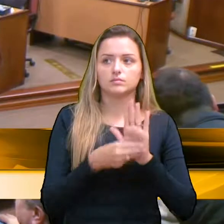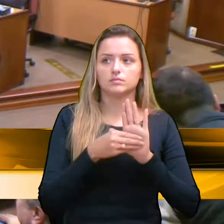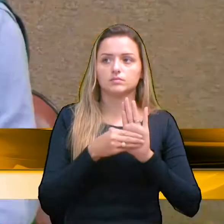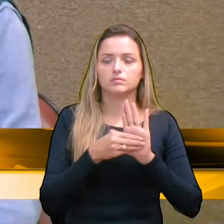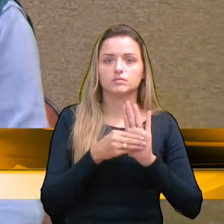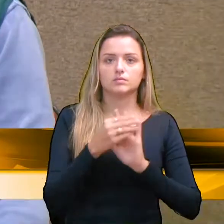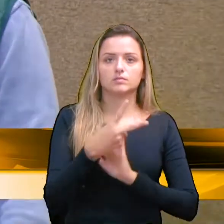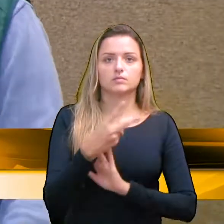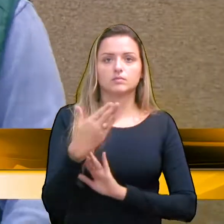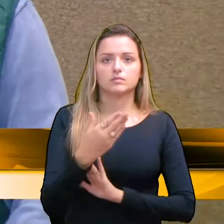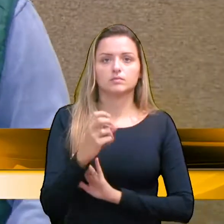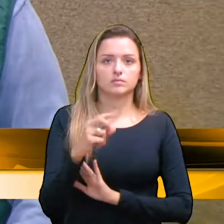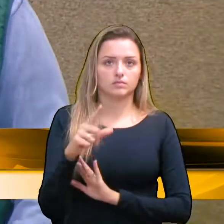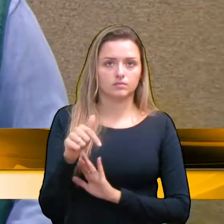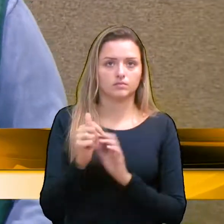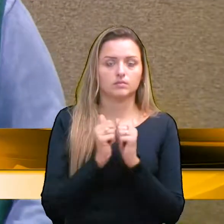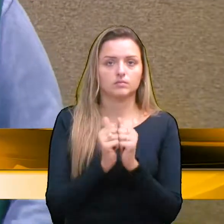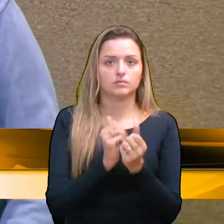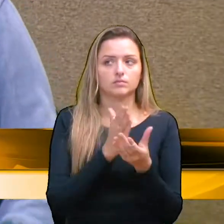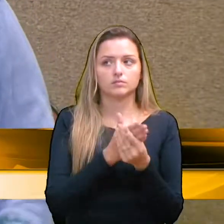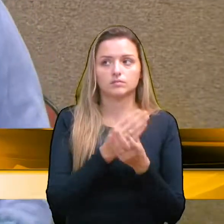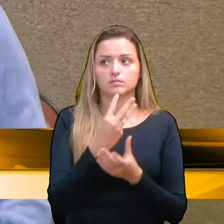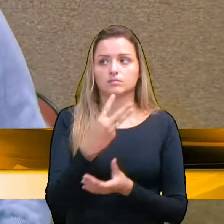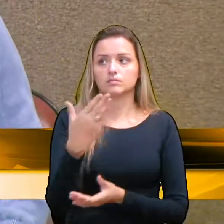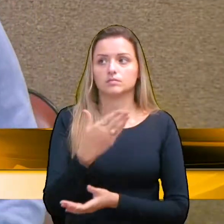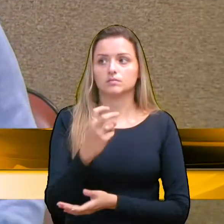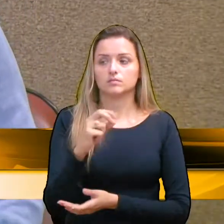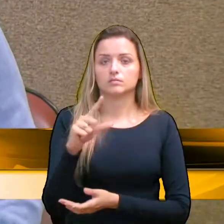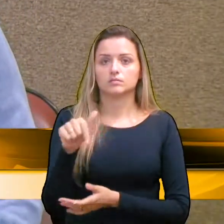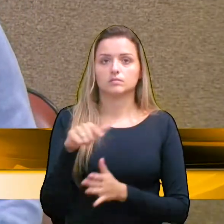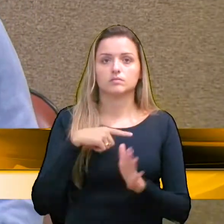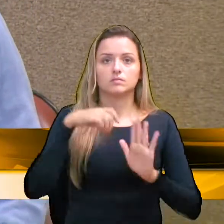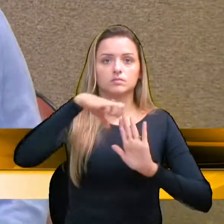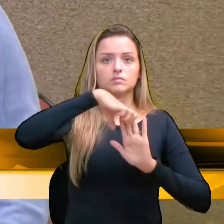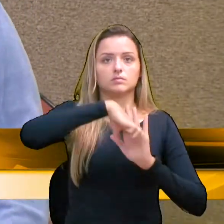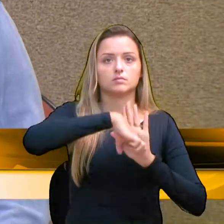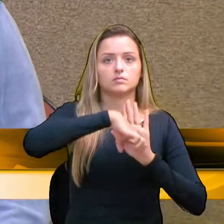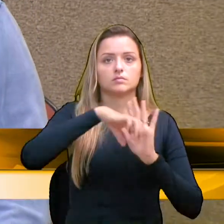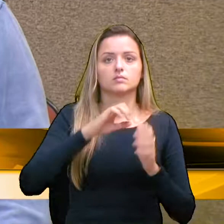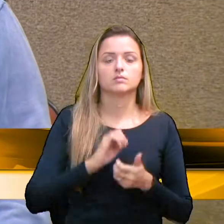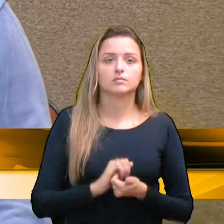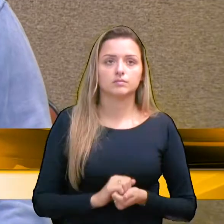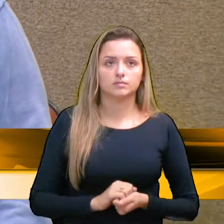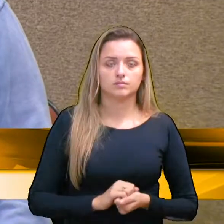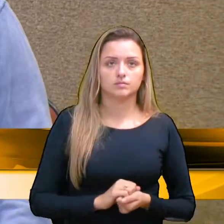2/2017, contendo processo 3/2017, contém emenda.